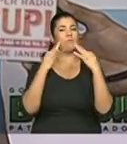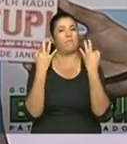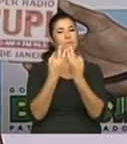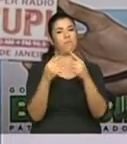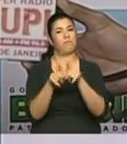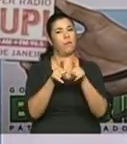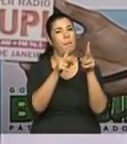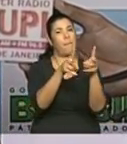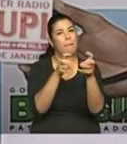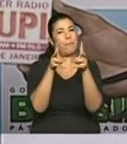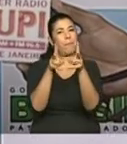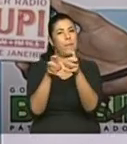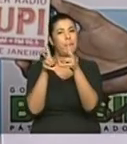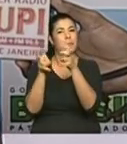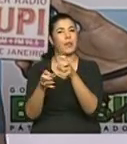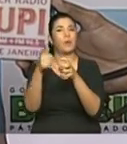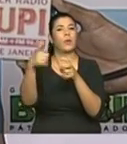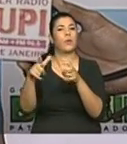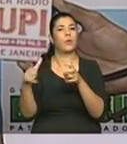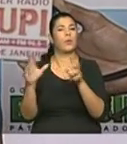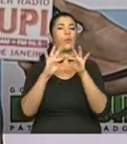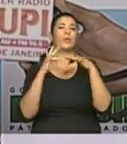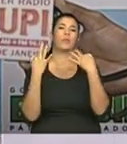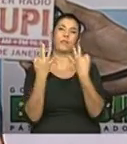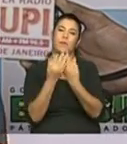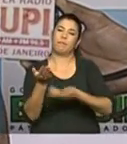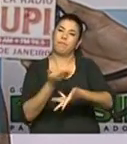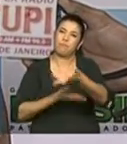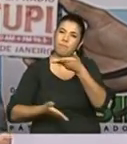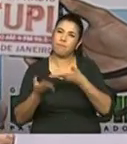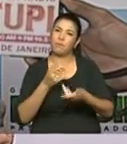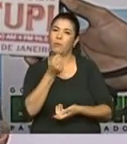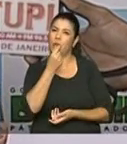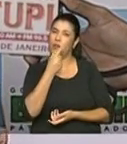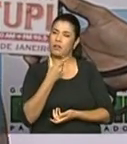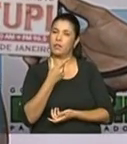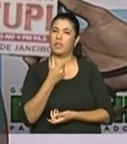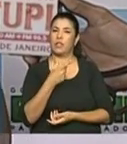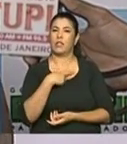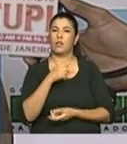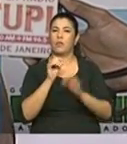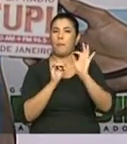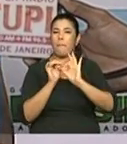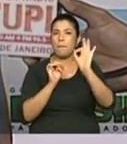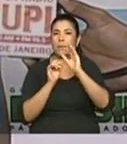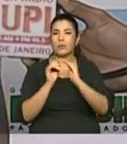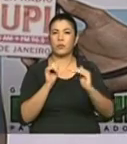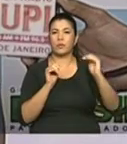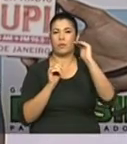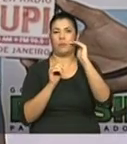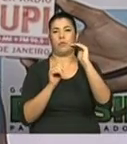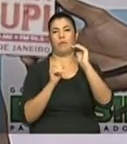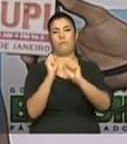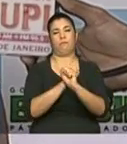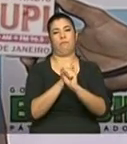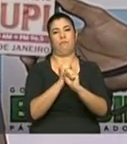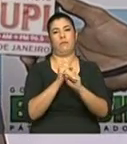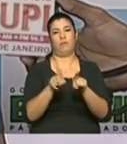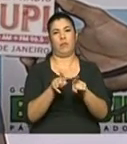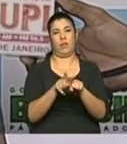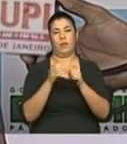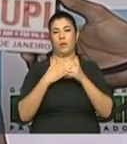também identificamos esses casos e tratamos. Então, essas pequenas elevações que ocorrem ao longo do período,